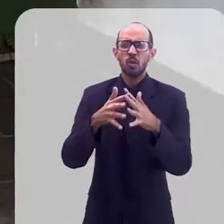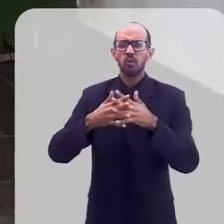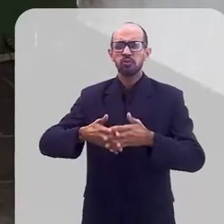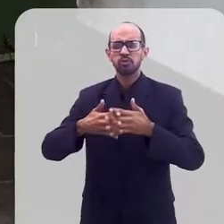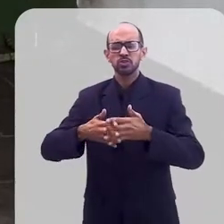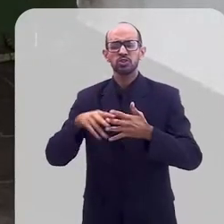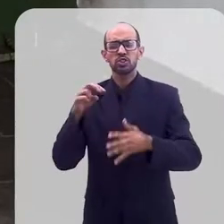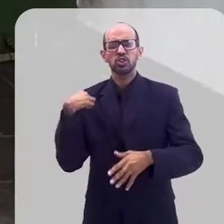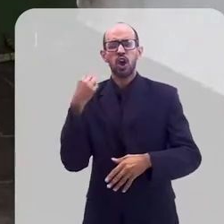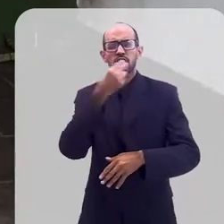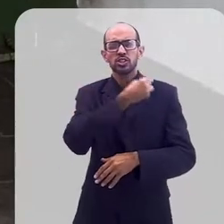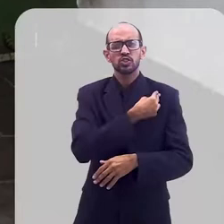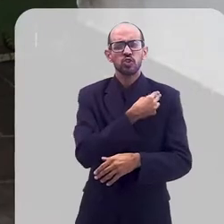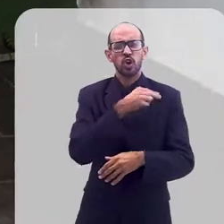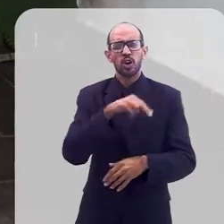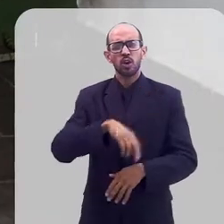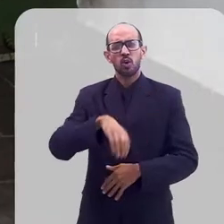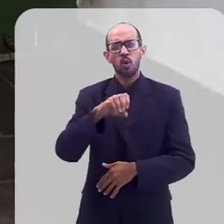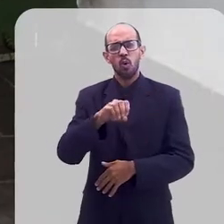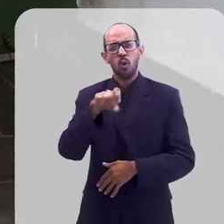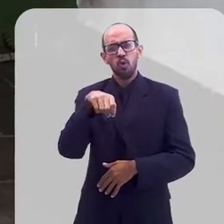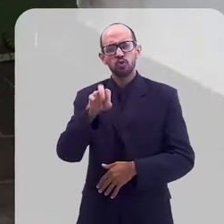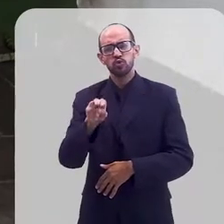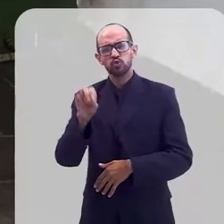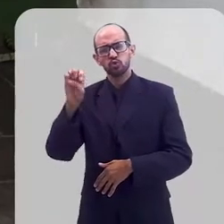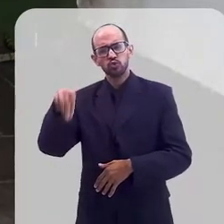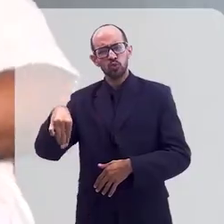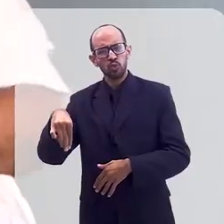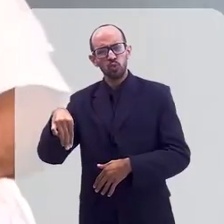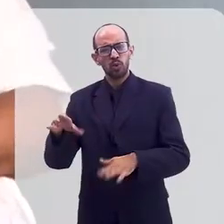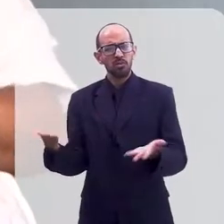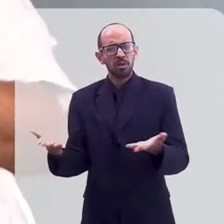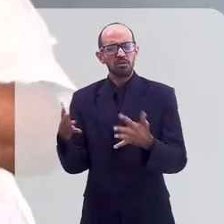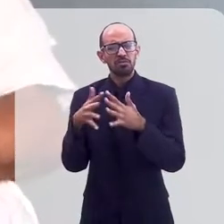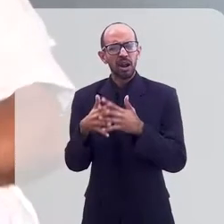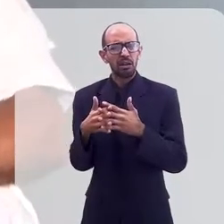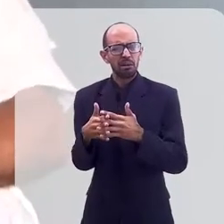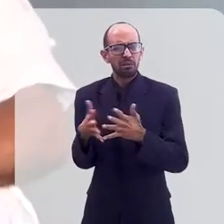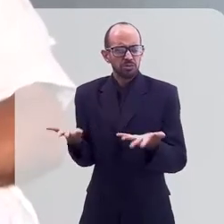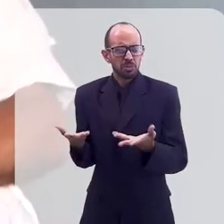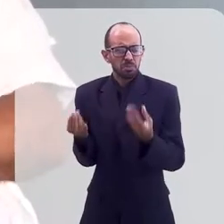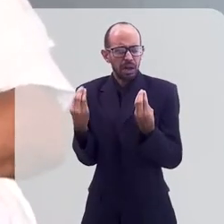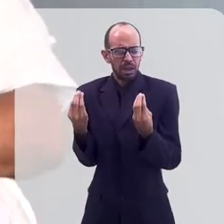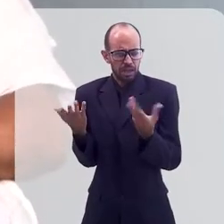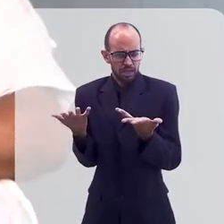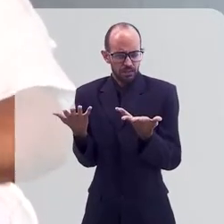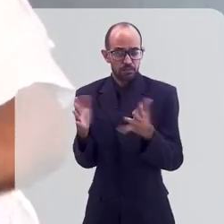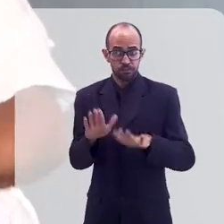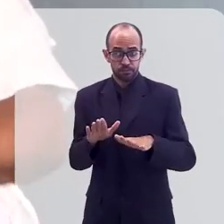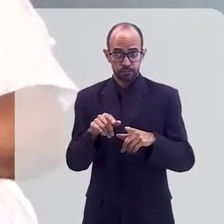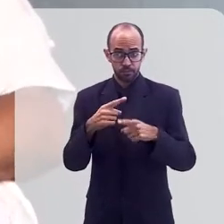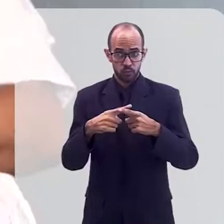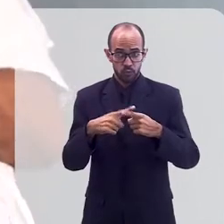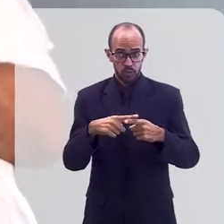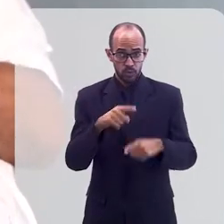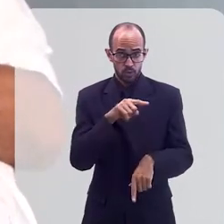Nossa Senhora com Oxum e por aí vai. O que as pessoas não entendem era, ó, as tendas que o